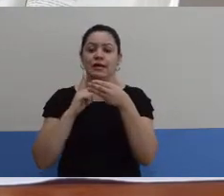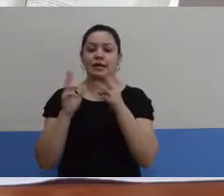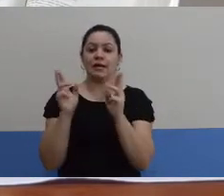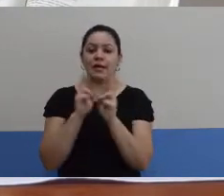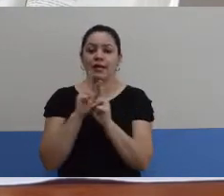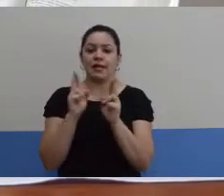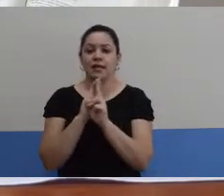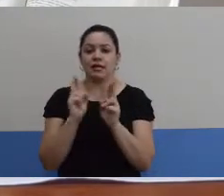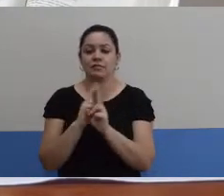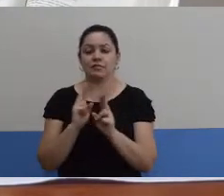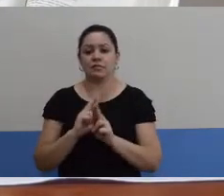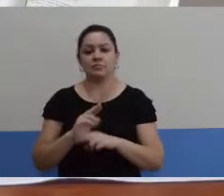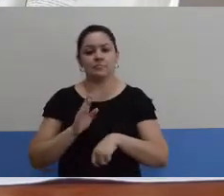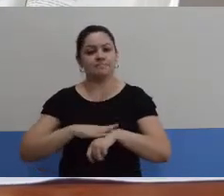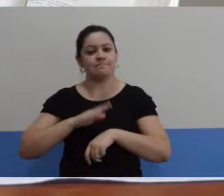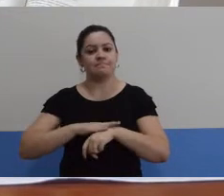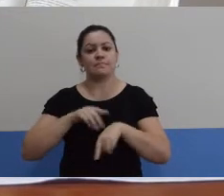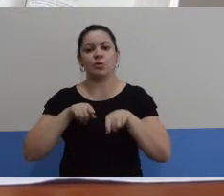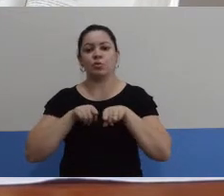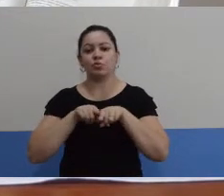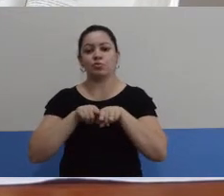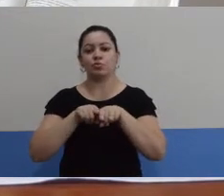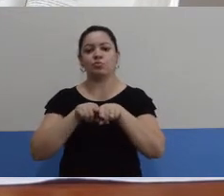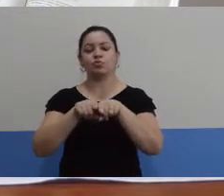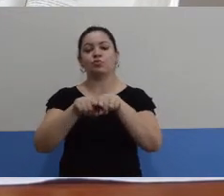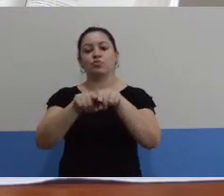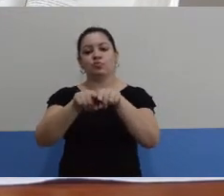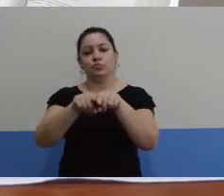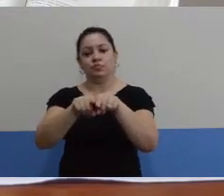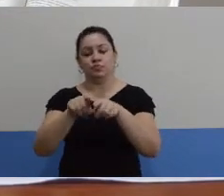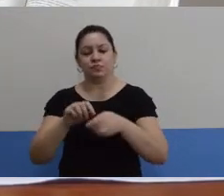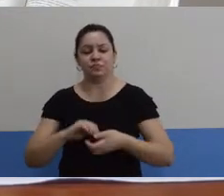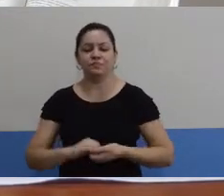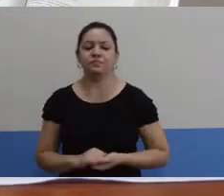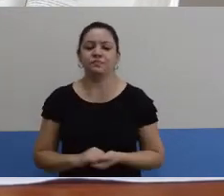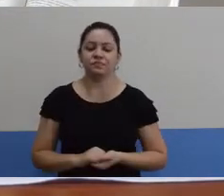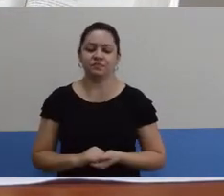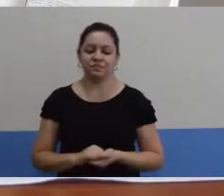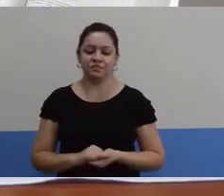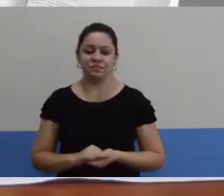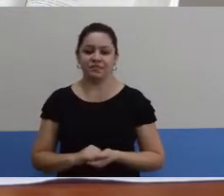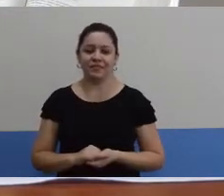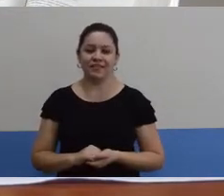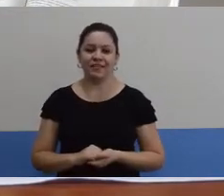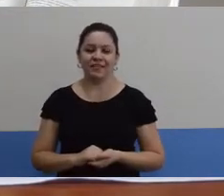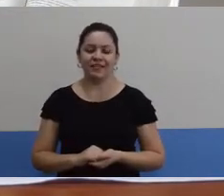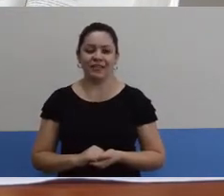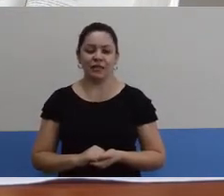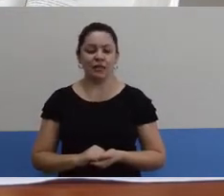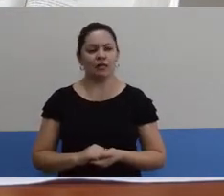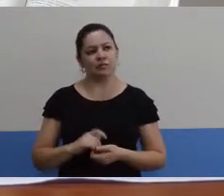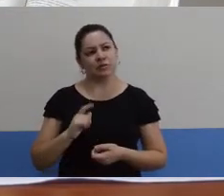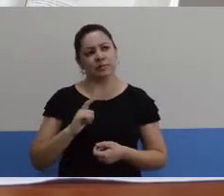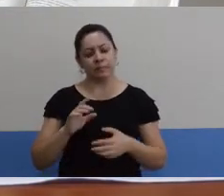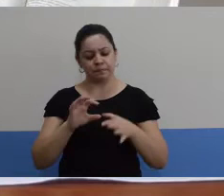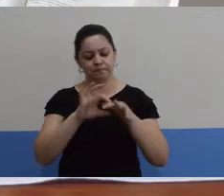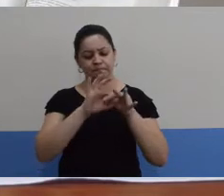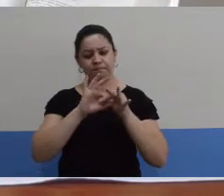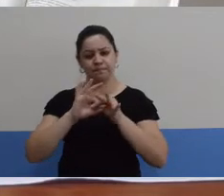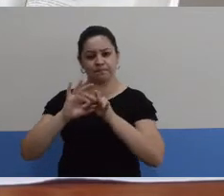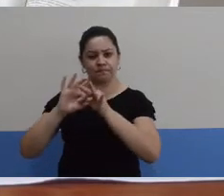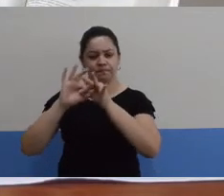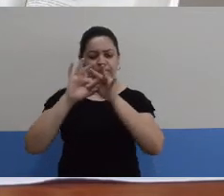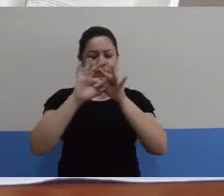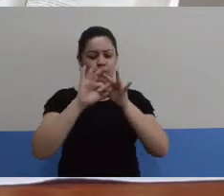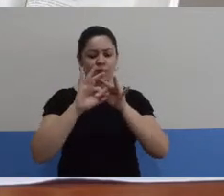tempo, cada uma traz o seu específico. Quando nós falamos de comunhão, nós vamos lá na carta de São